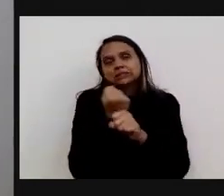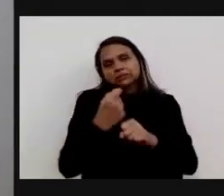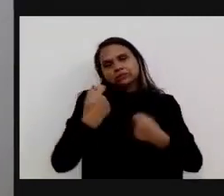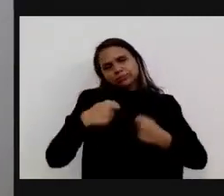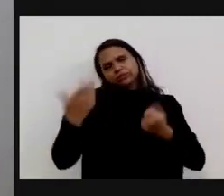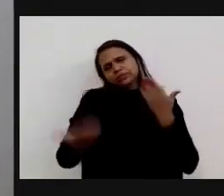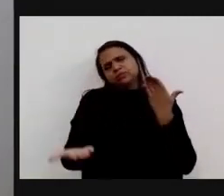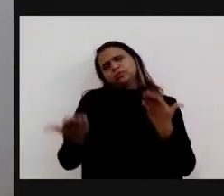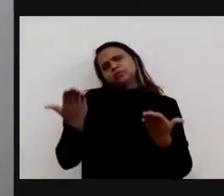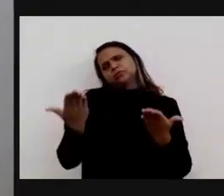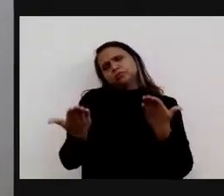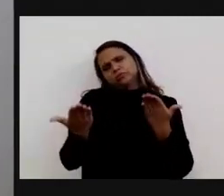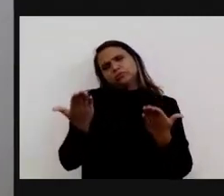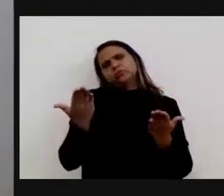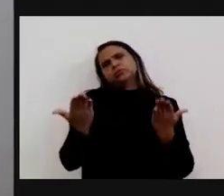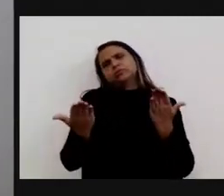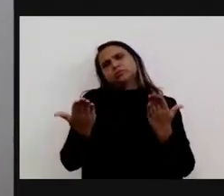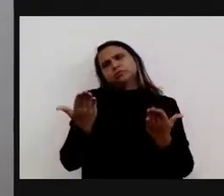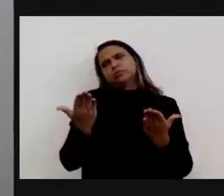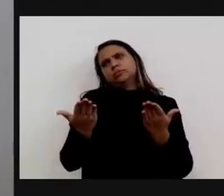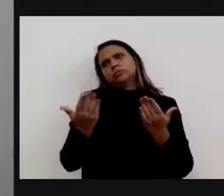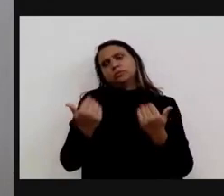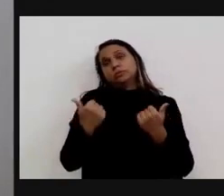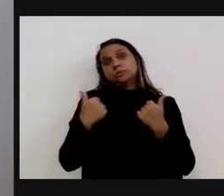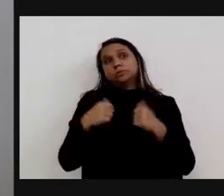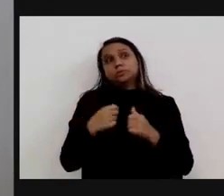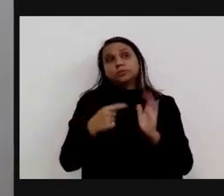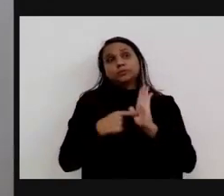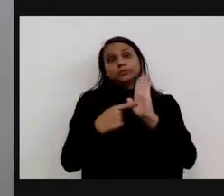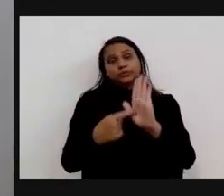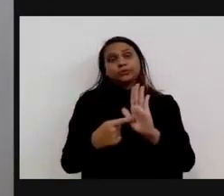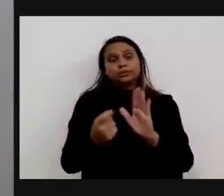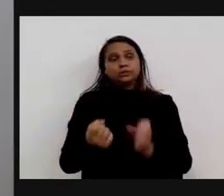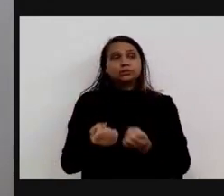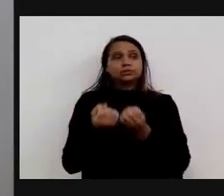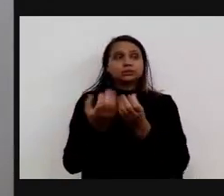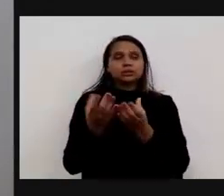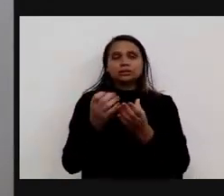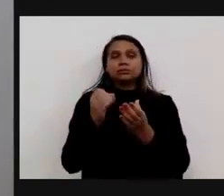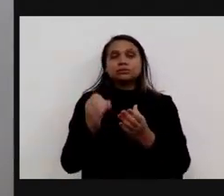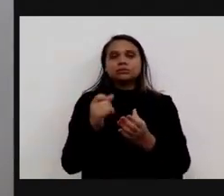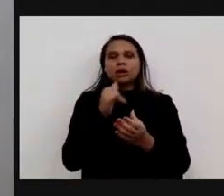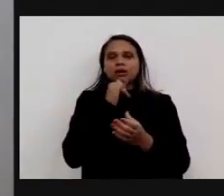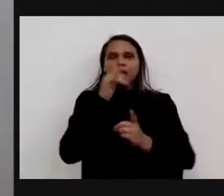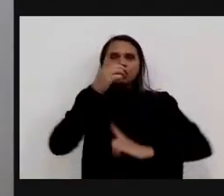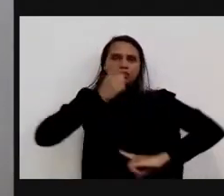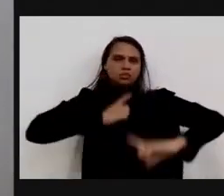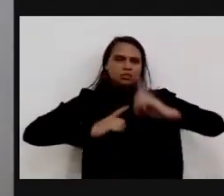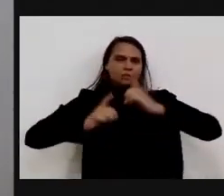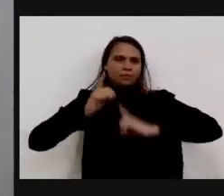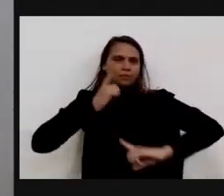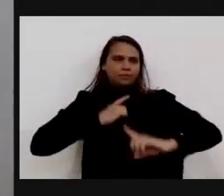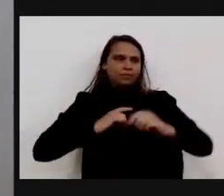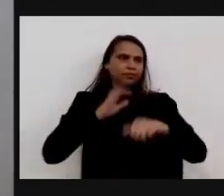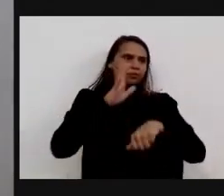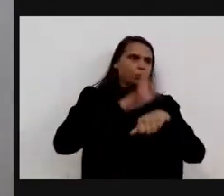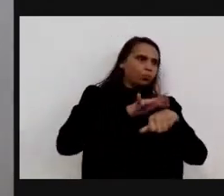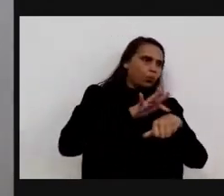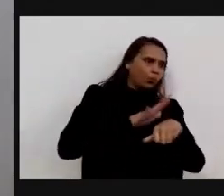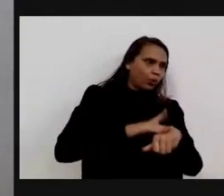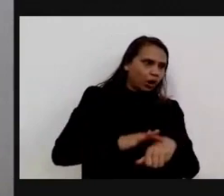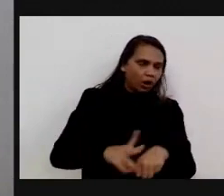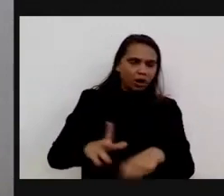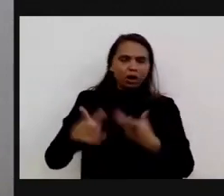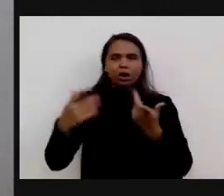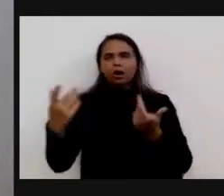equilíbrio também ele é importante para entrega agora quem tá deprimido doente com problema na família com